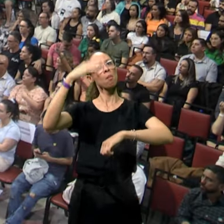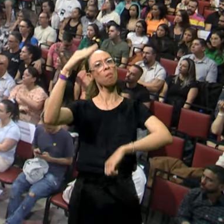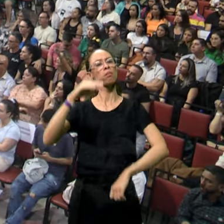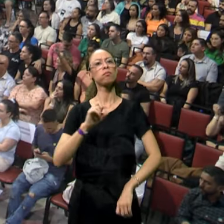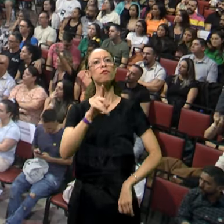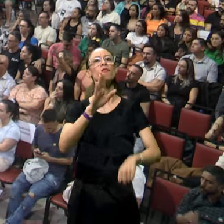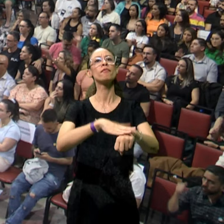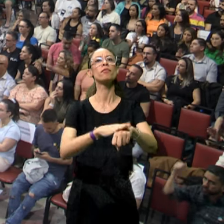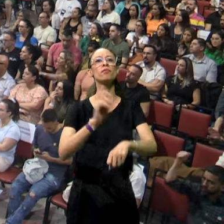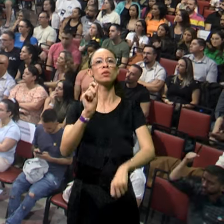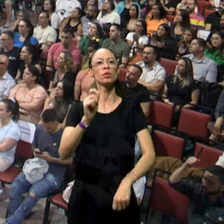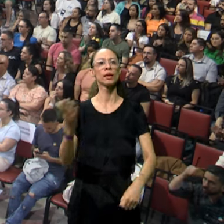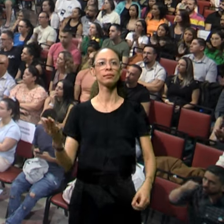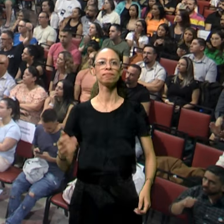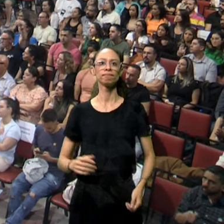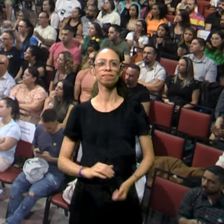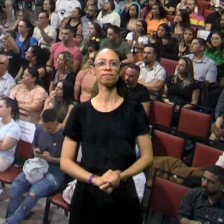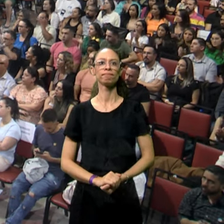Aleluia!